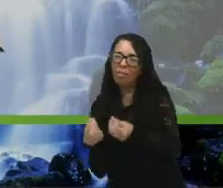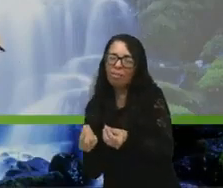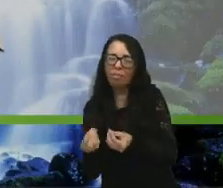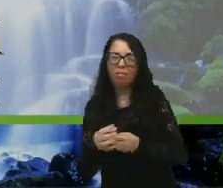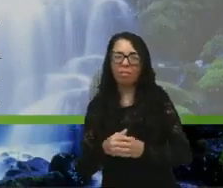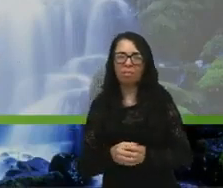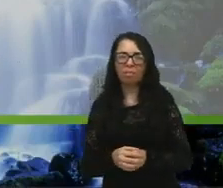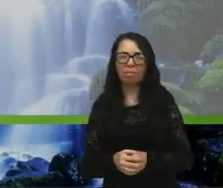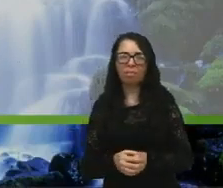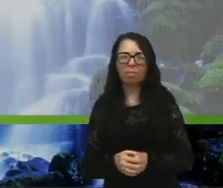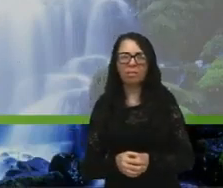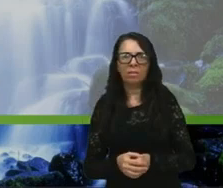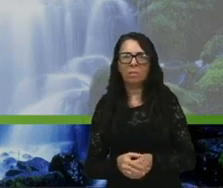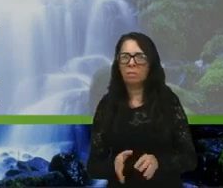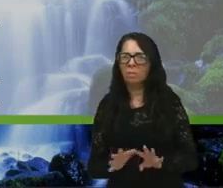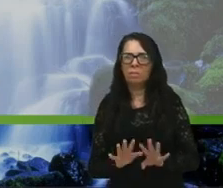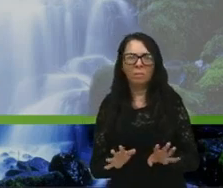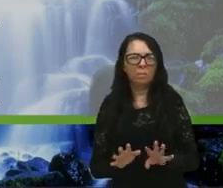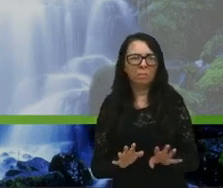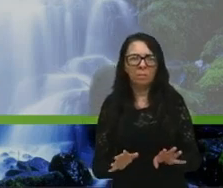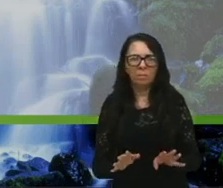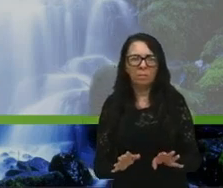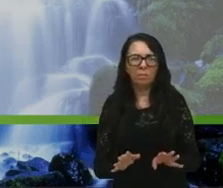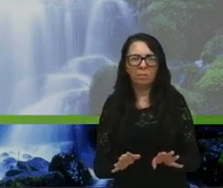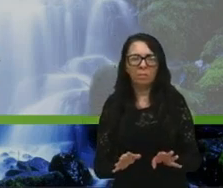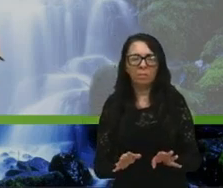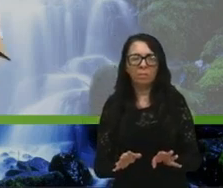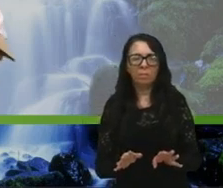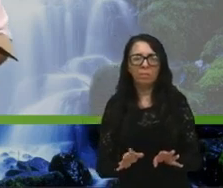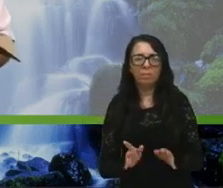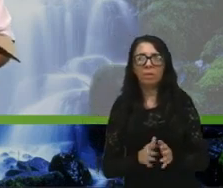esconde mente para Deus.